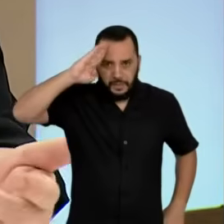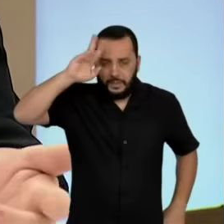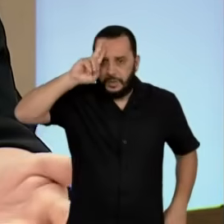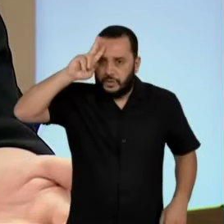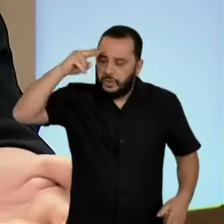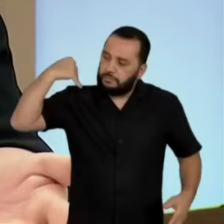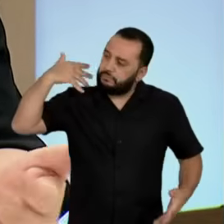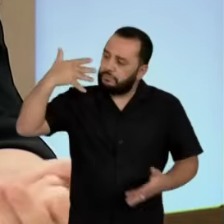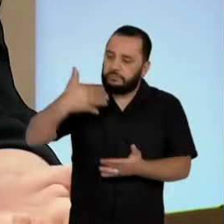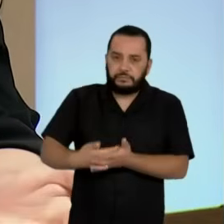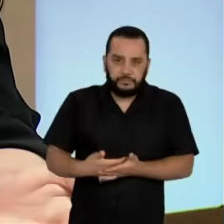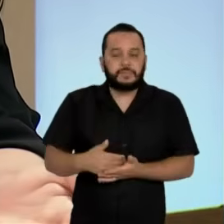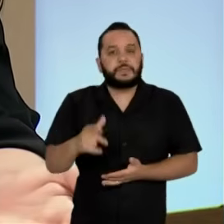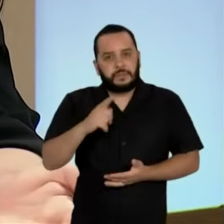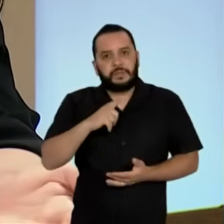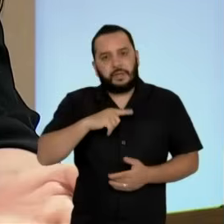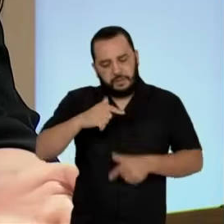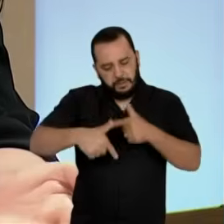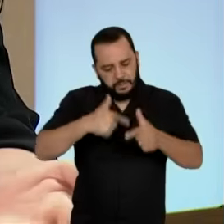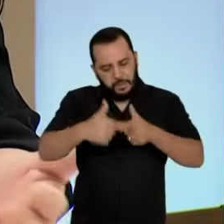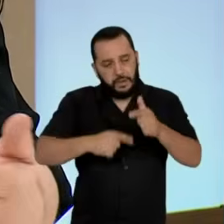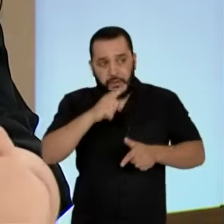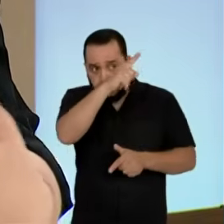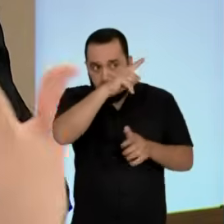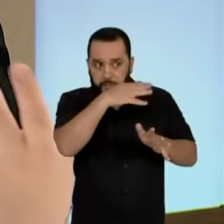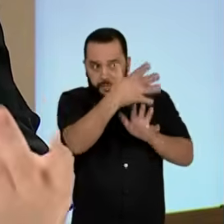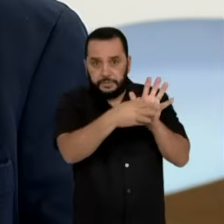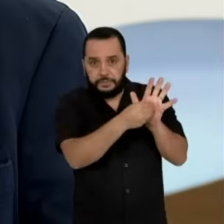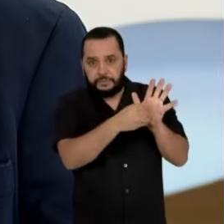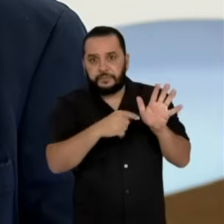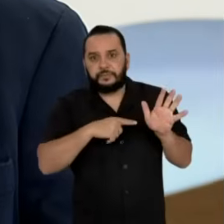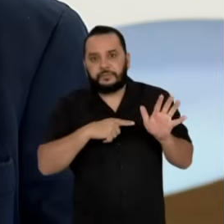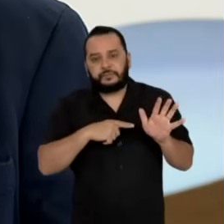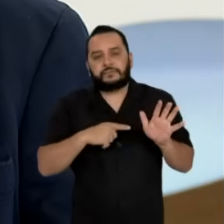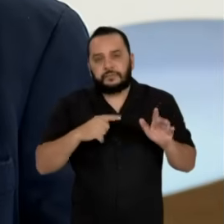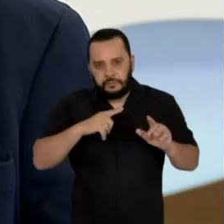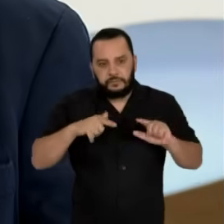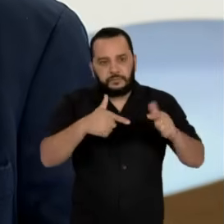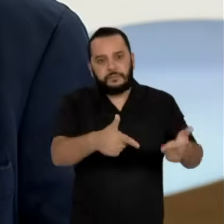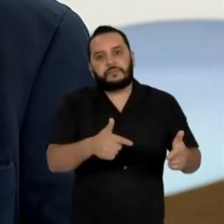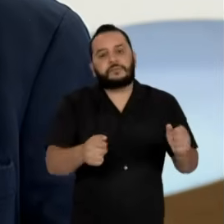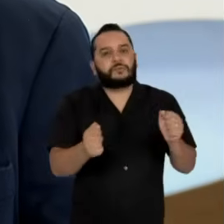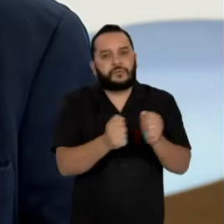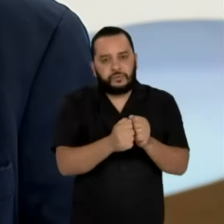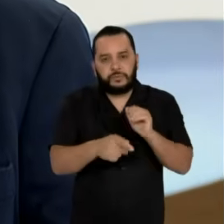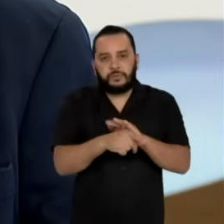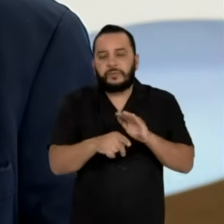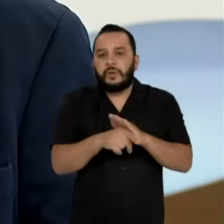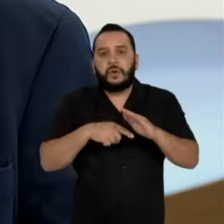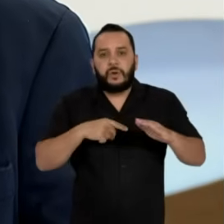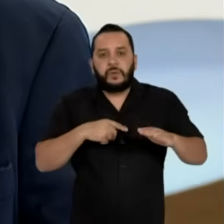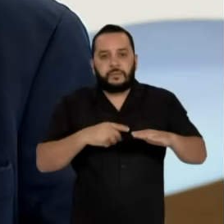mas historicamente eles têm uma grande atuação na Amazônia, inclusive eles fazem ações com o IBAMA, eles tiveram até projetos que tiveram, se eu não me engano, apoio do